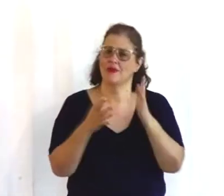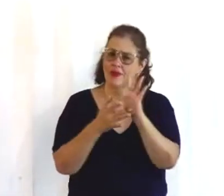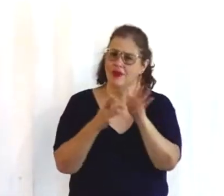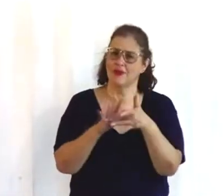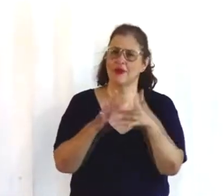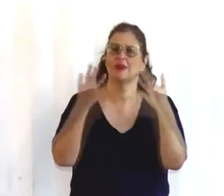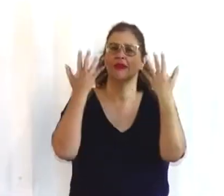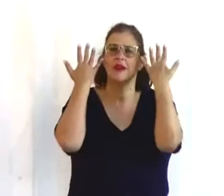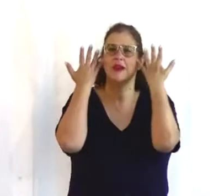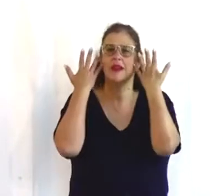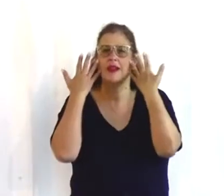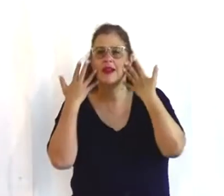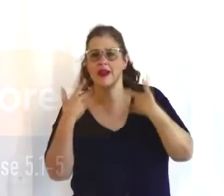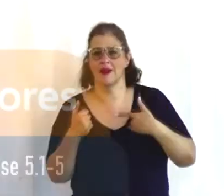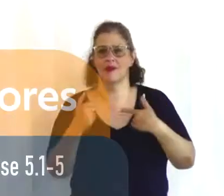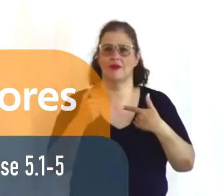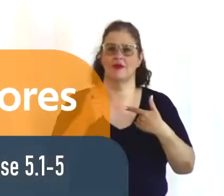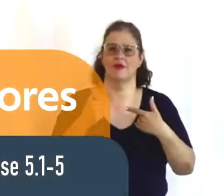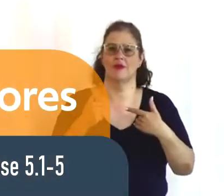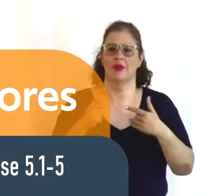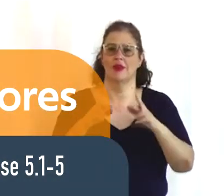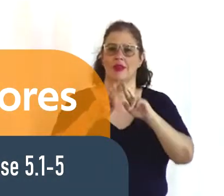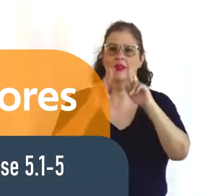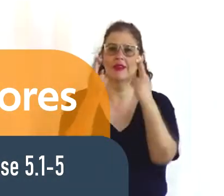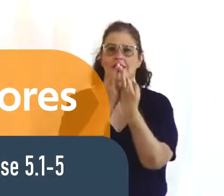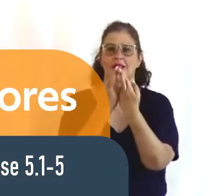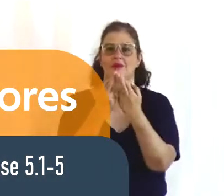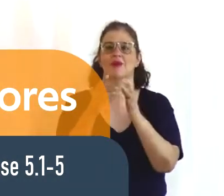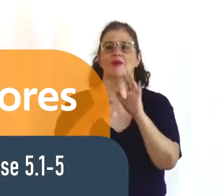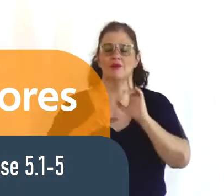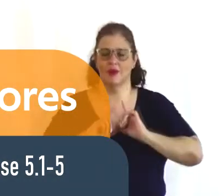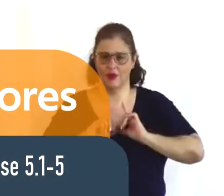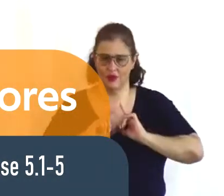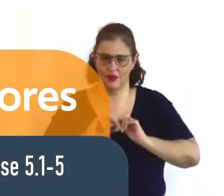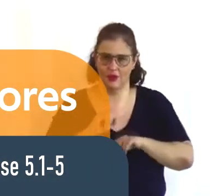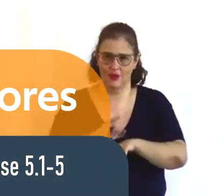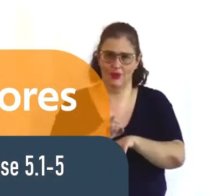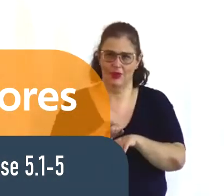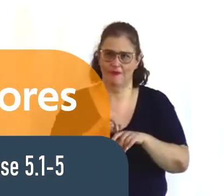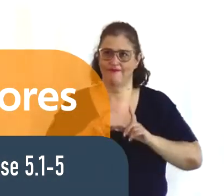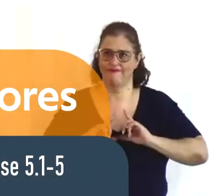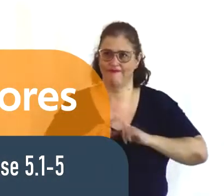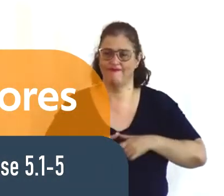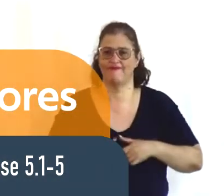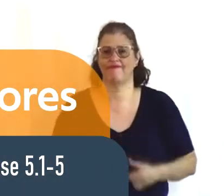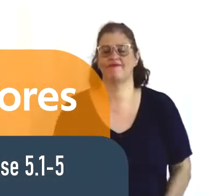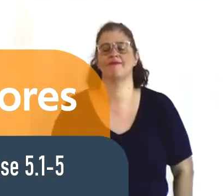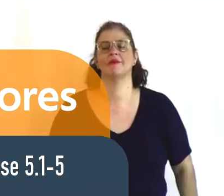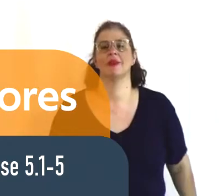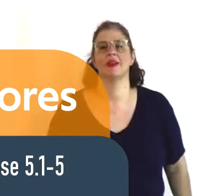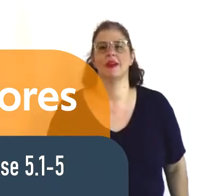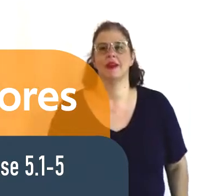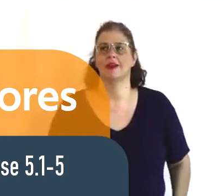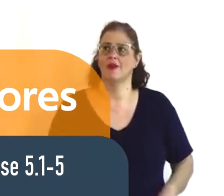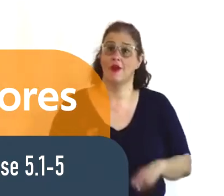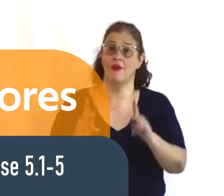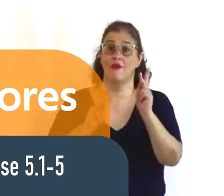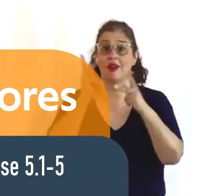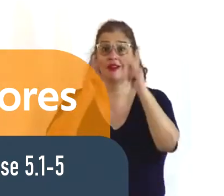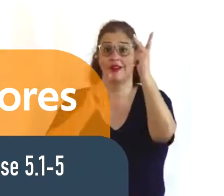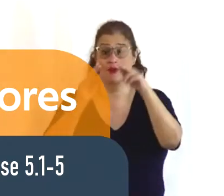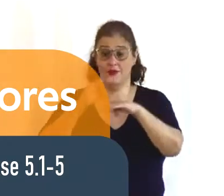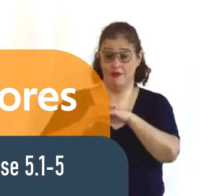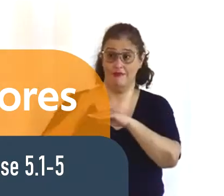nesta manhã com essa temática: promessas do vencedor dos vencedores. Eu quero já fazer aqui um